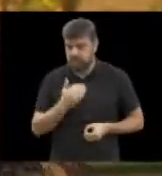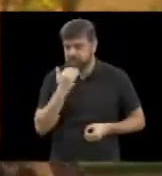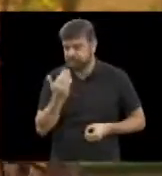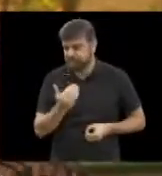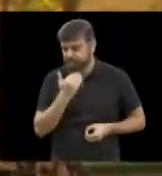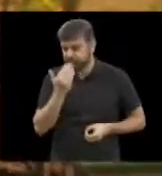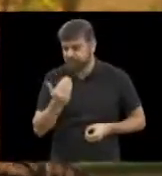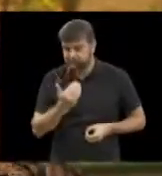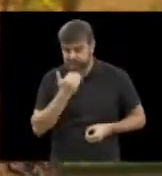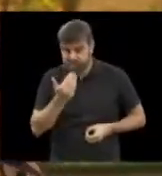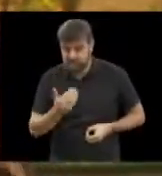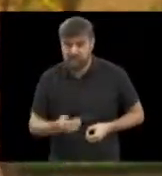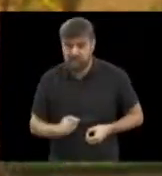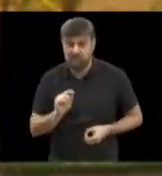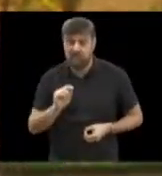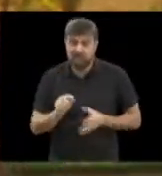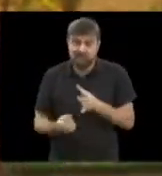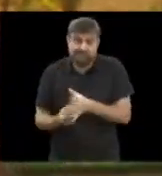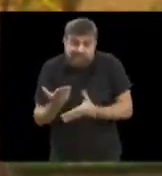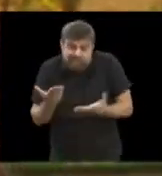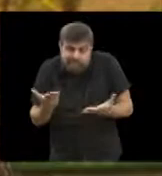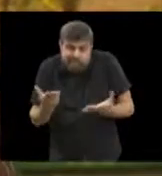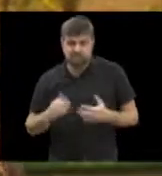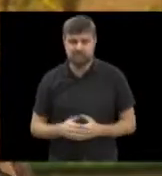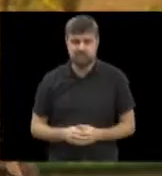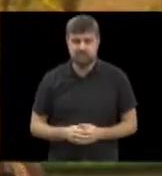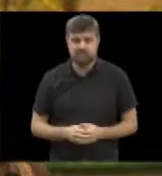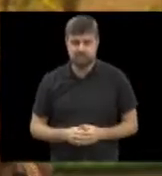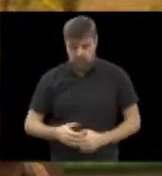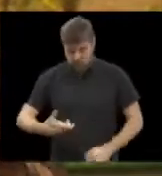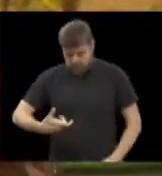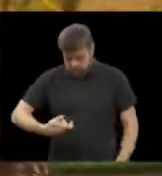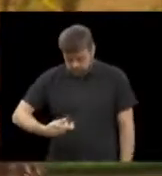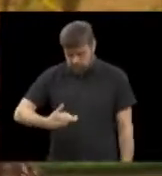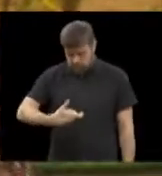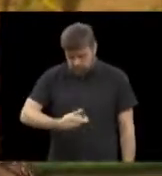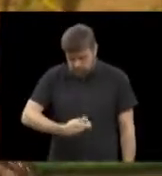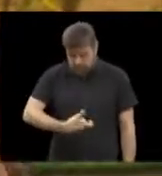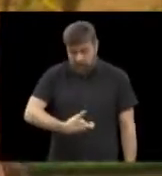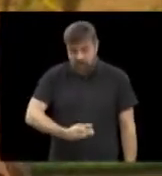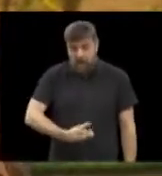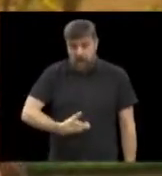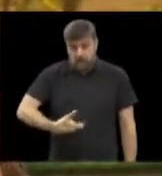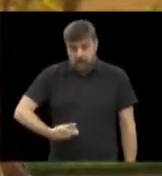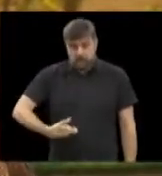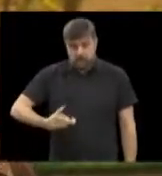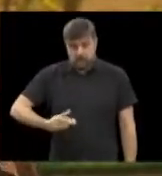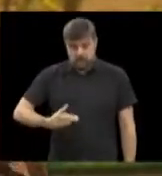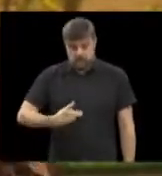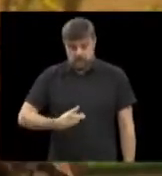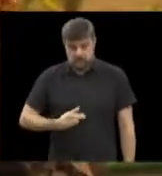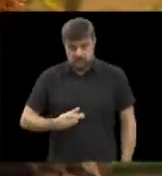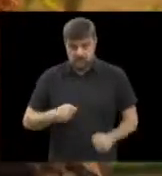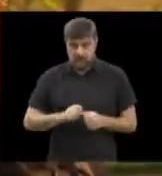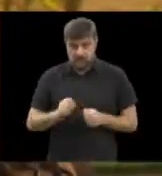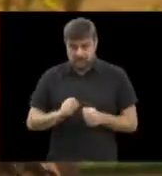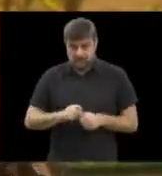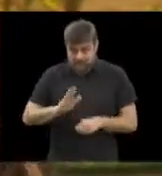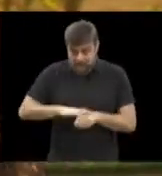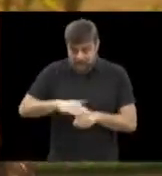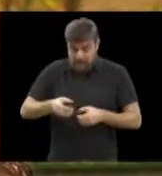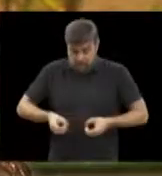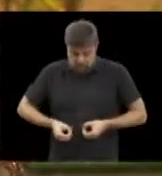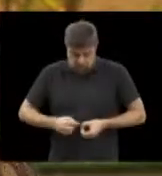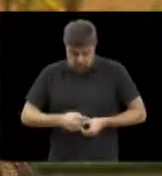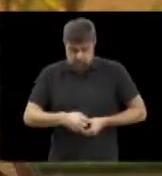acontecia, né, aí comecei a tomar injeções, né, para estimular a